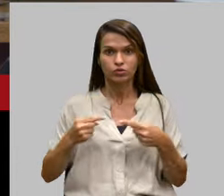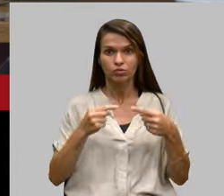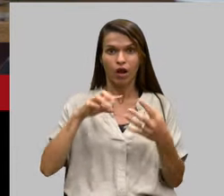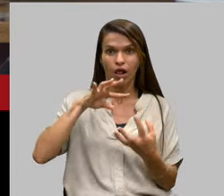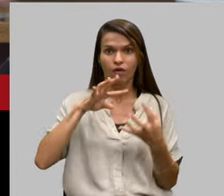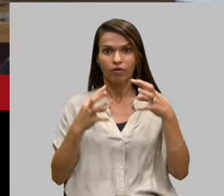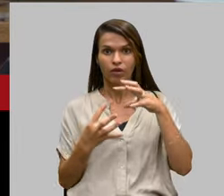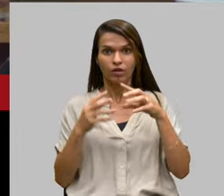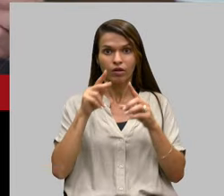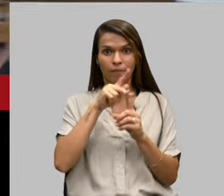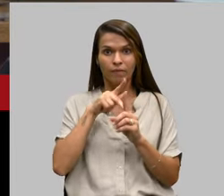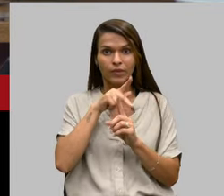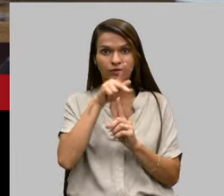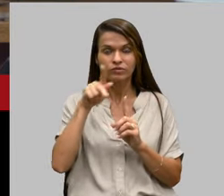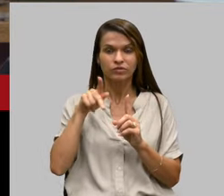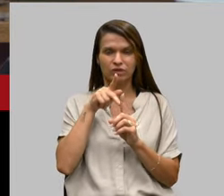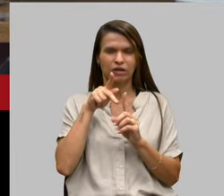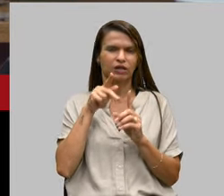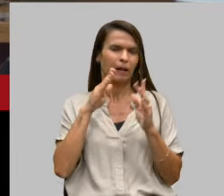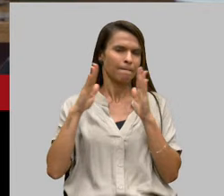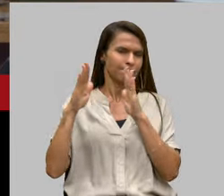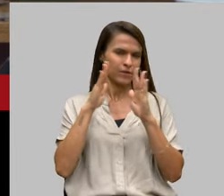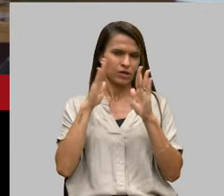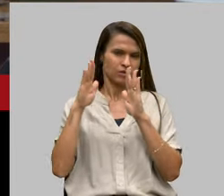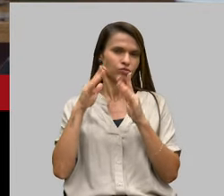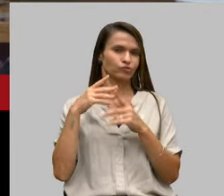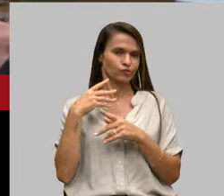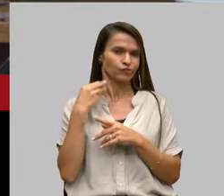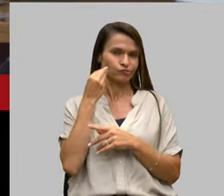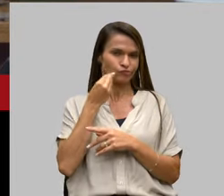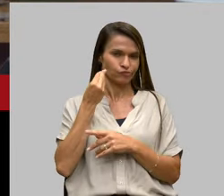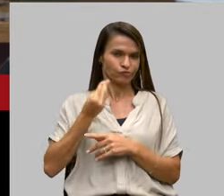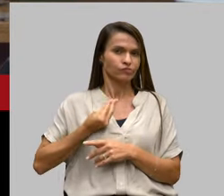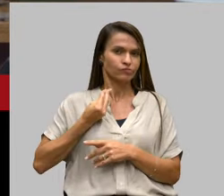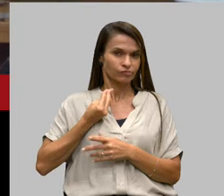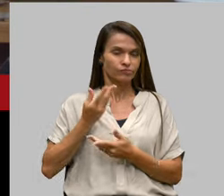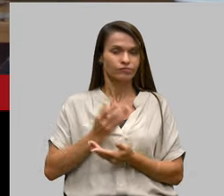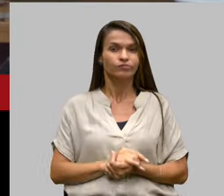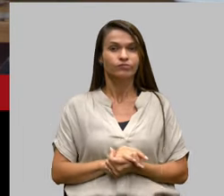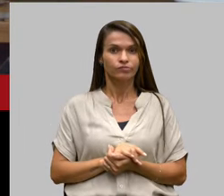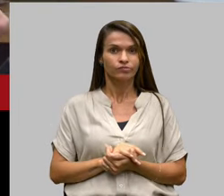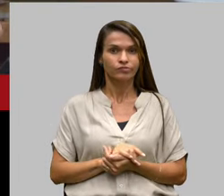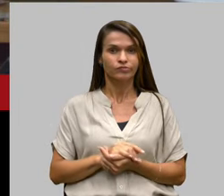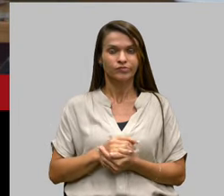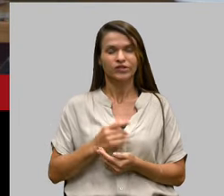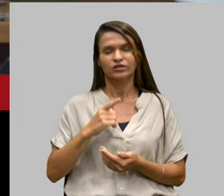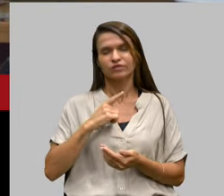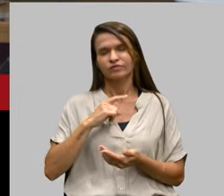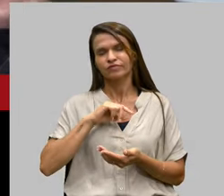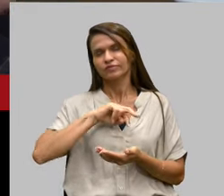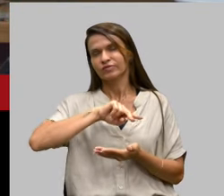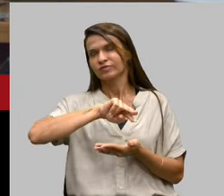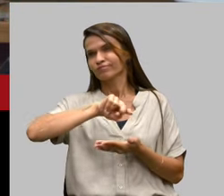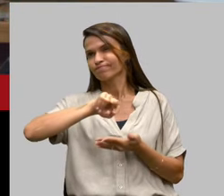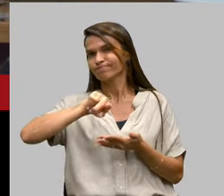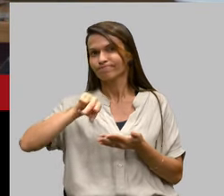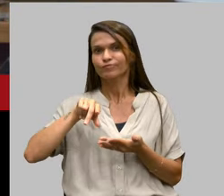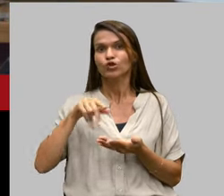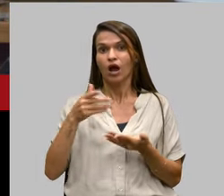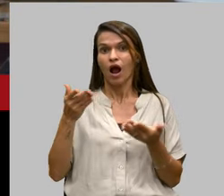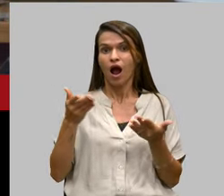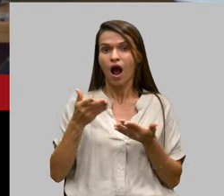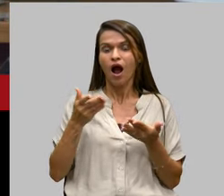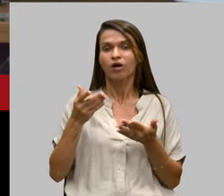Previdência naquelas condições que nós estávamos né então passaram diversas coisas assim que agora que as